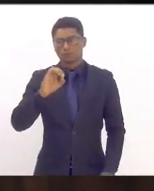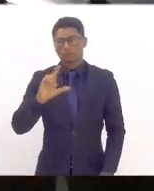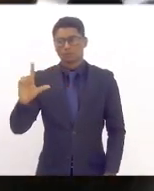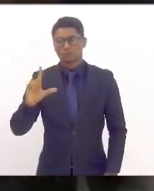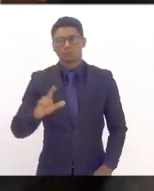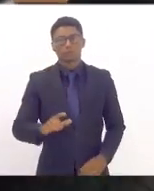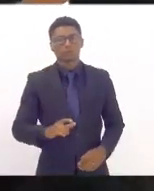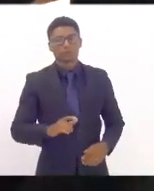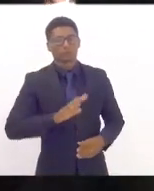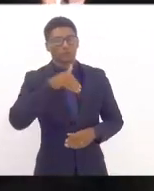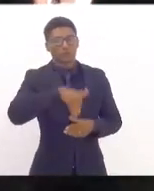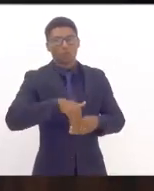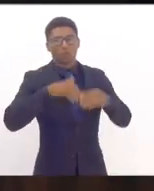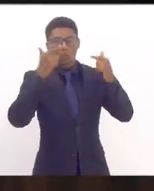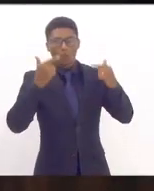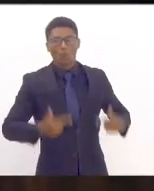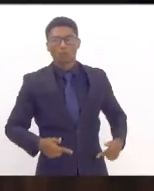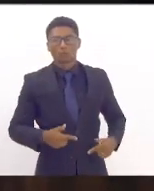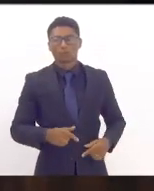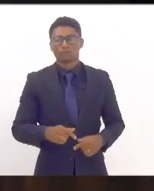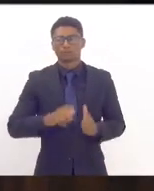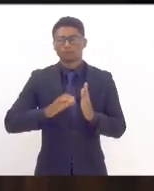seu presidente